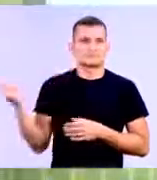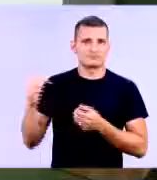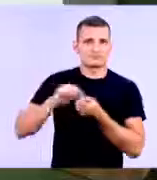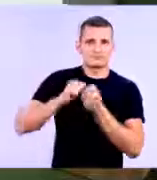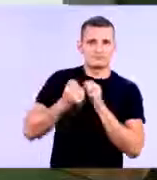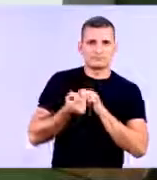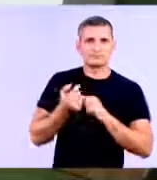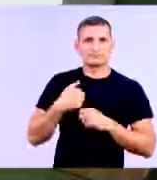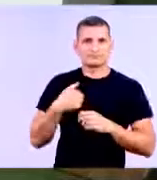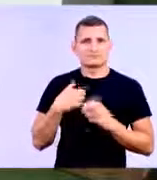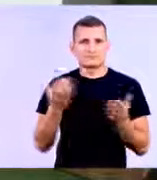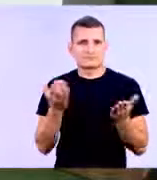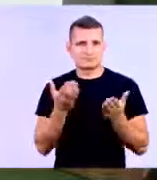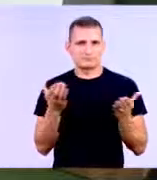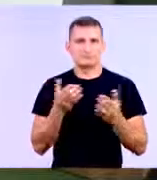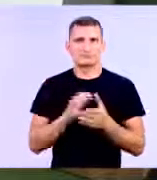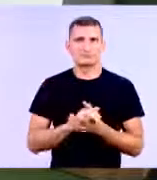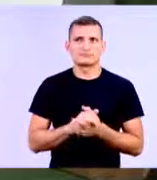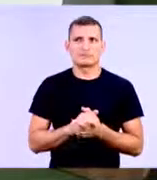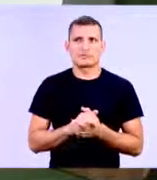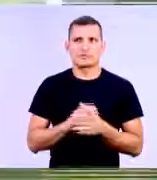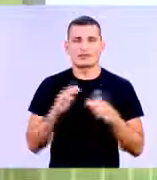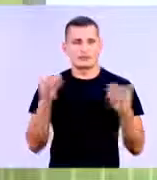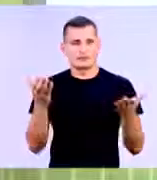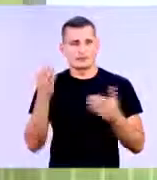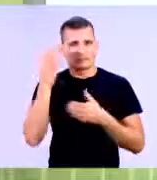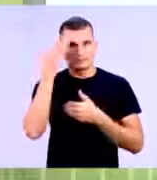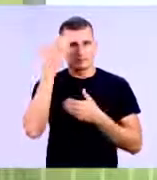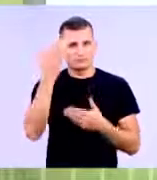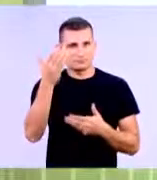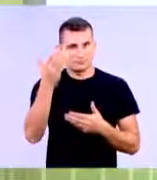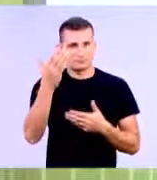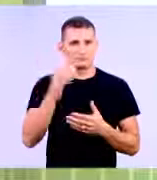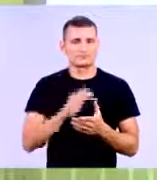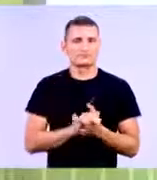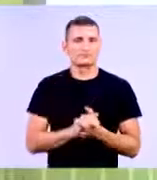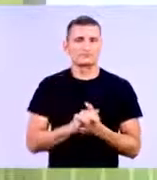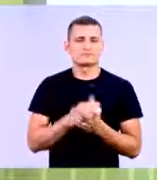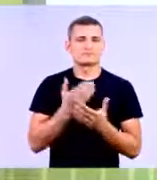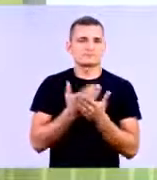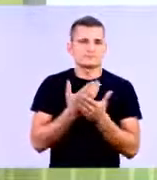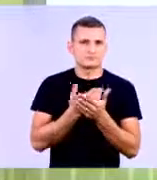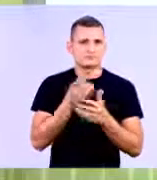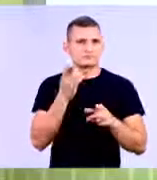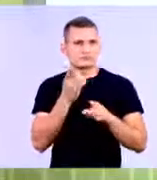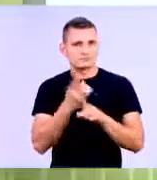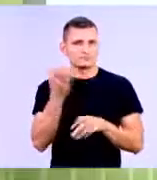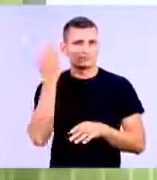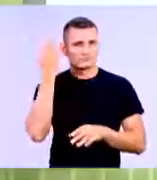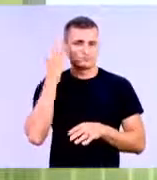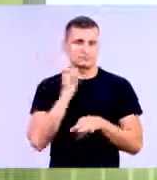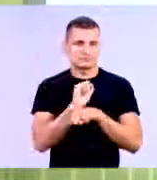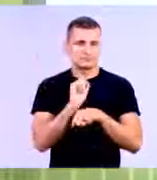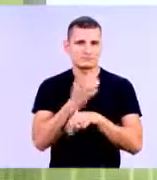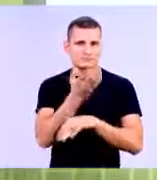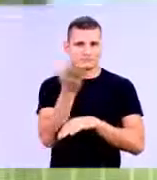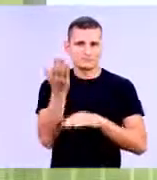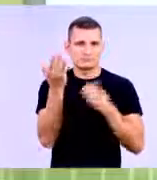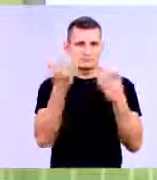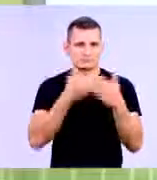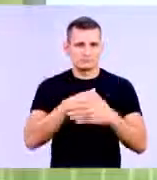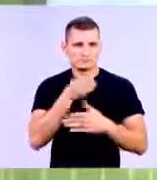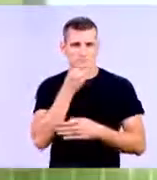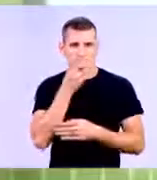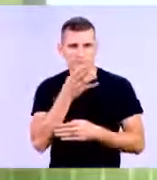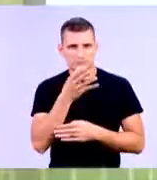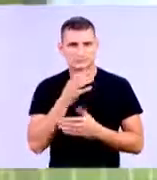professor? E então, nós viemos aqui agradecer os nossos encontros, espero que vocês façam uma boa avaliação,